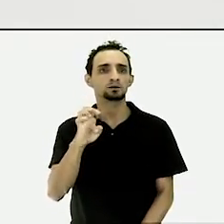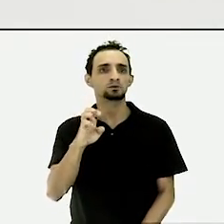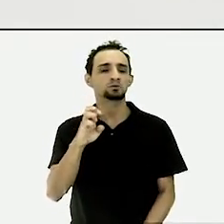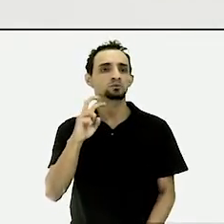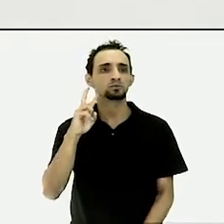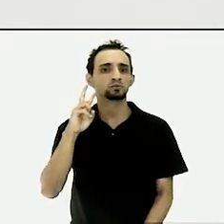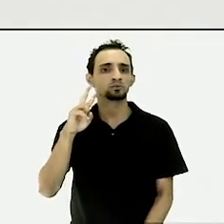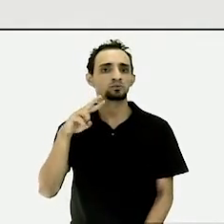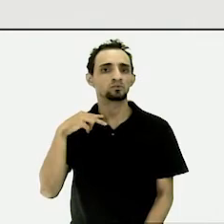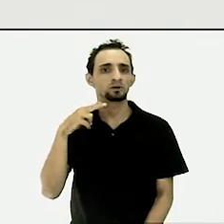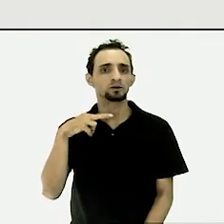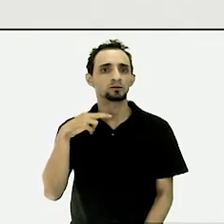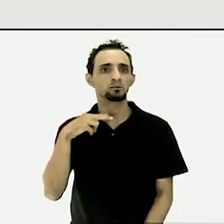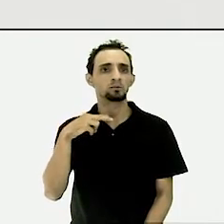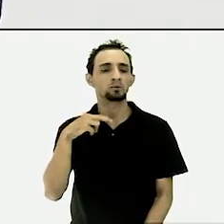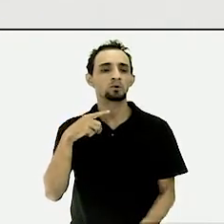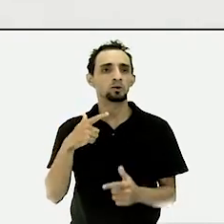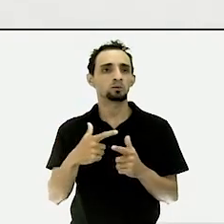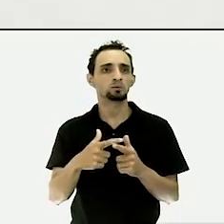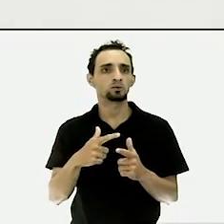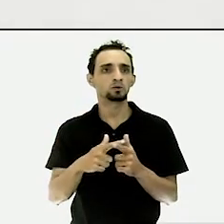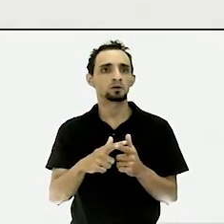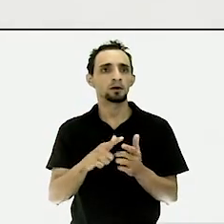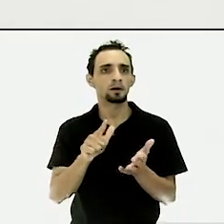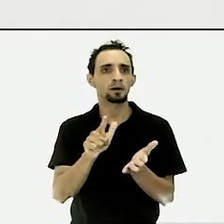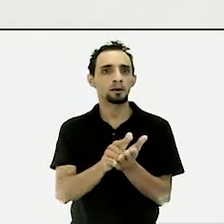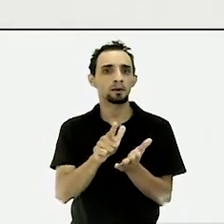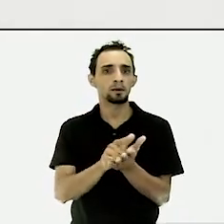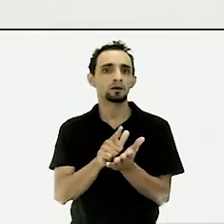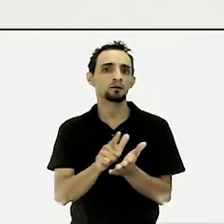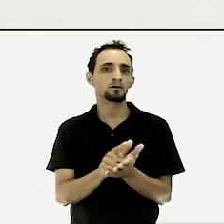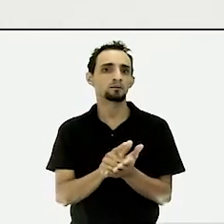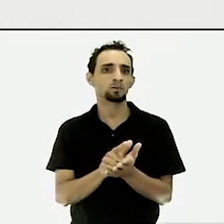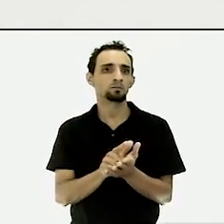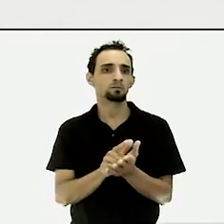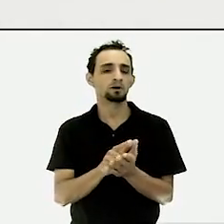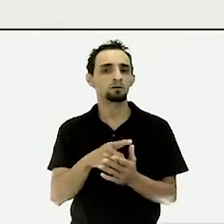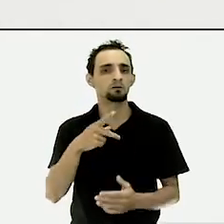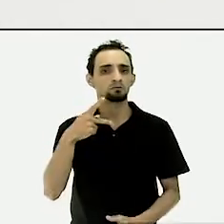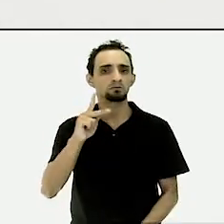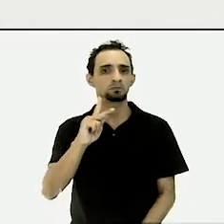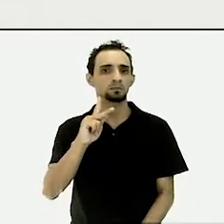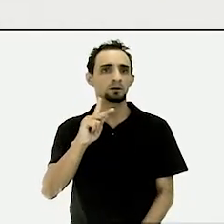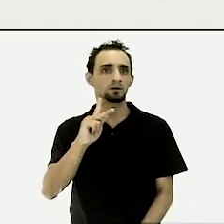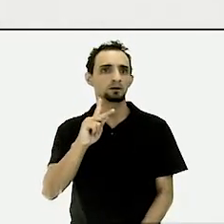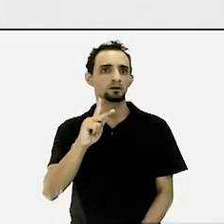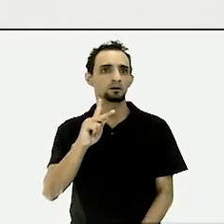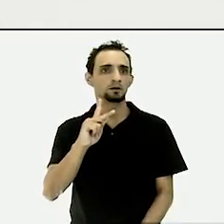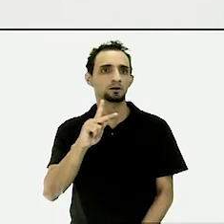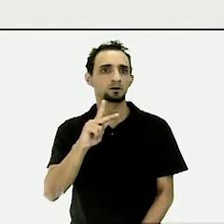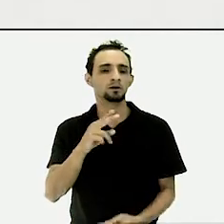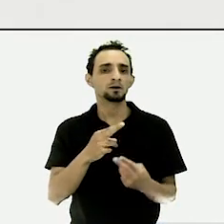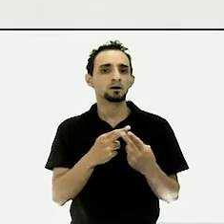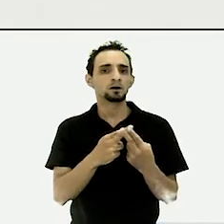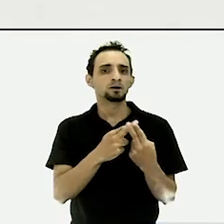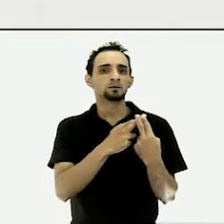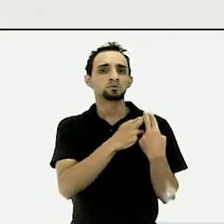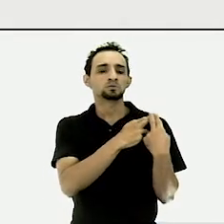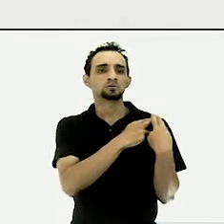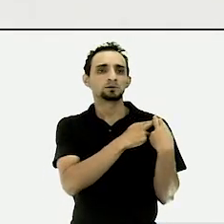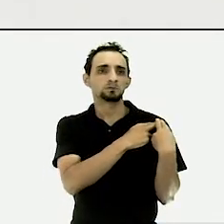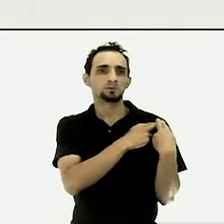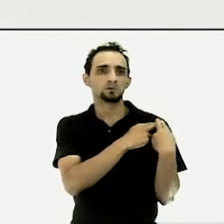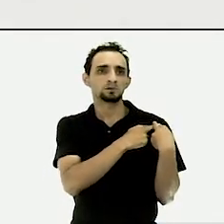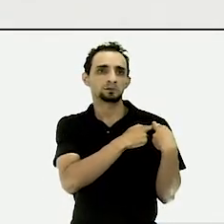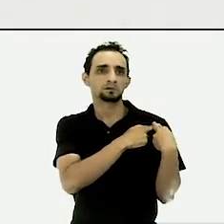dando plantão e se dirigiu a mim, e aquilo ficou na minha mente. Olha só como que algumas conversas são importantes. E por aquela explicação